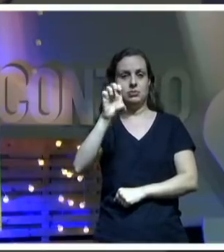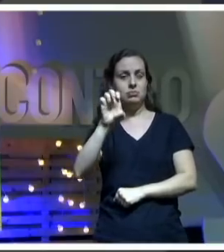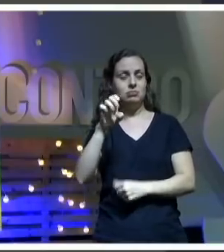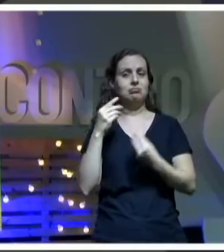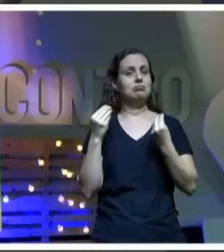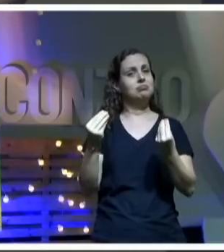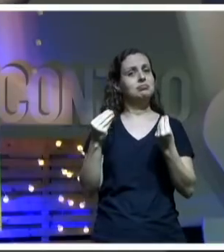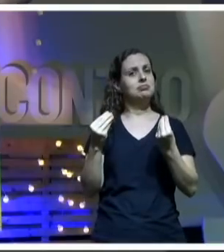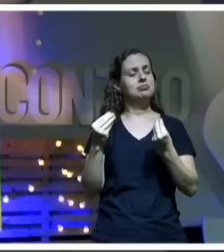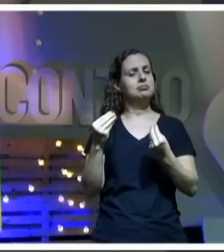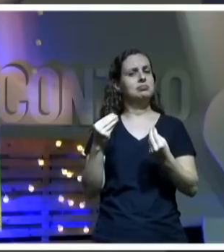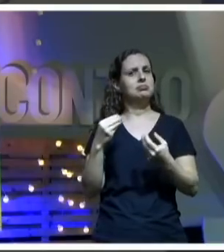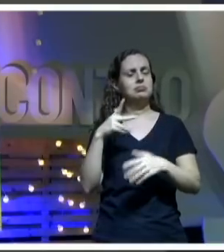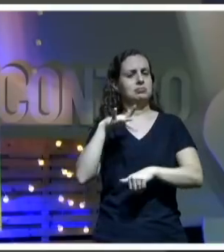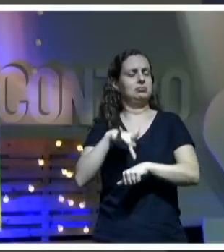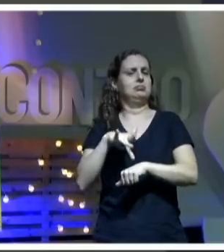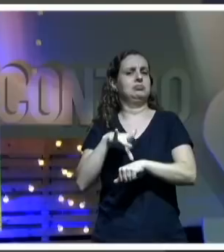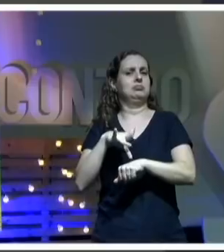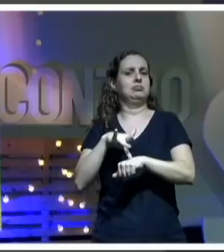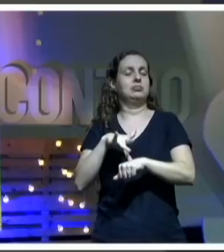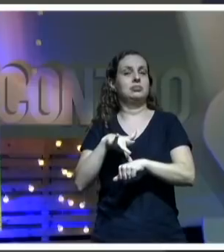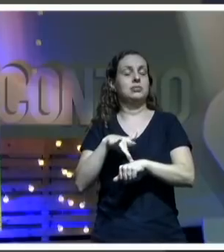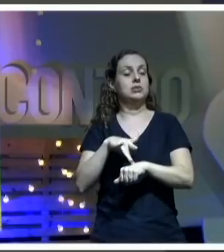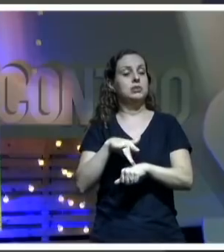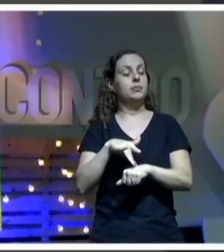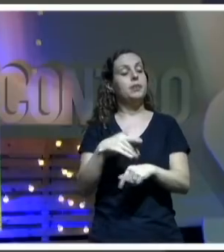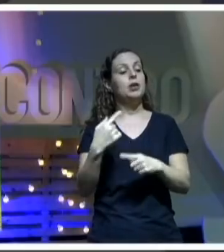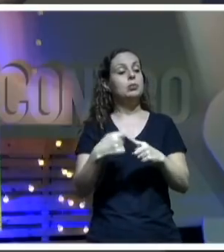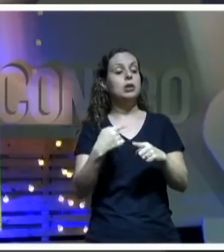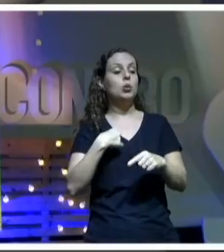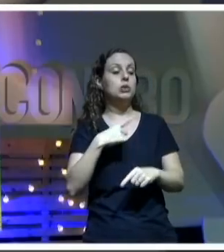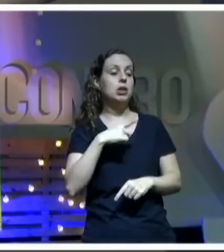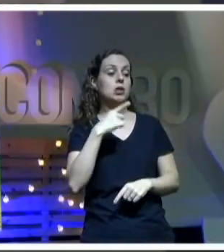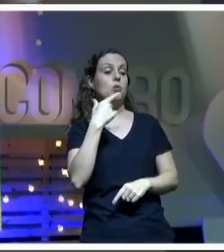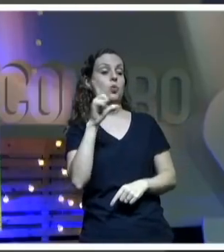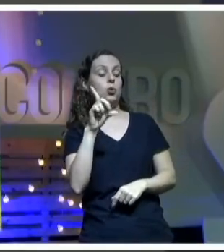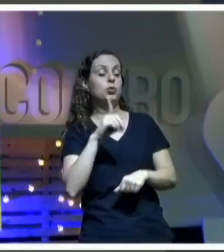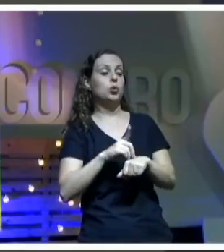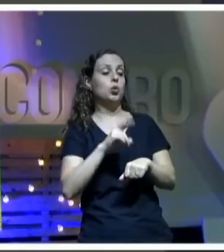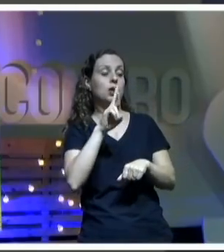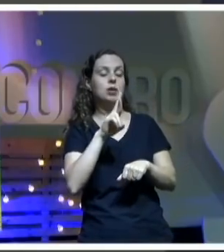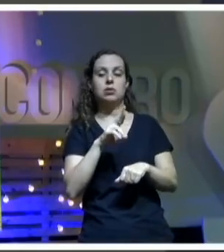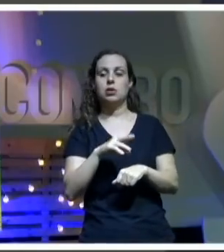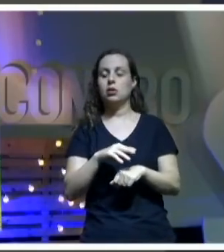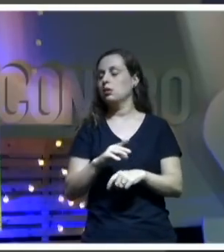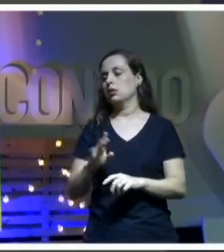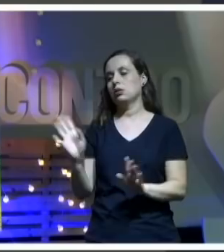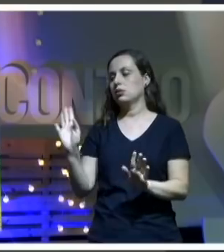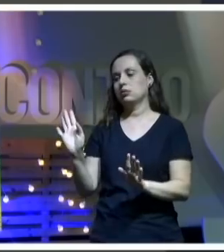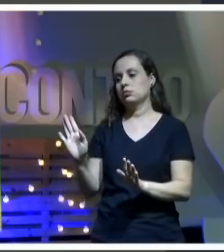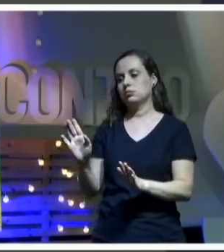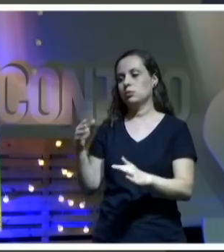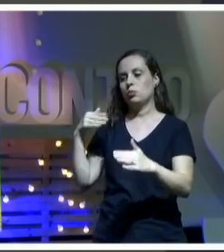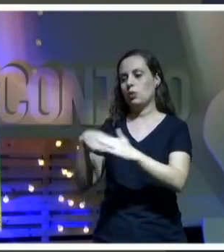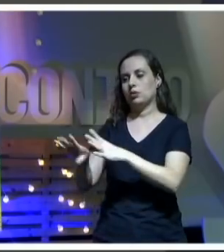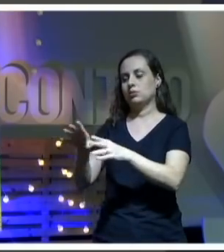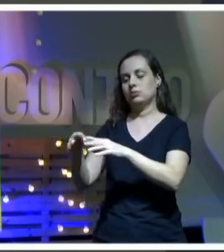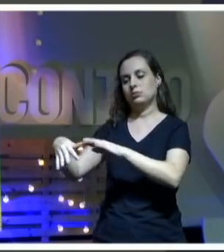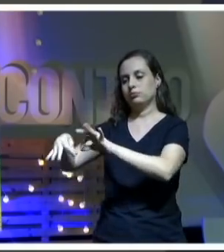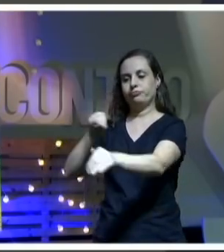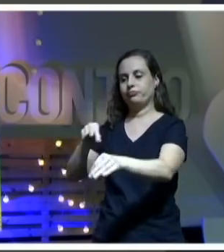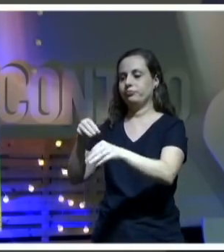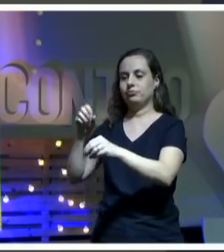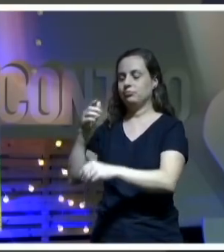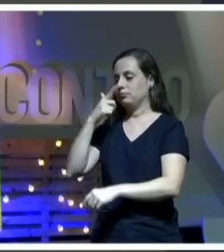ó aí o pastor falou o doutorado que eu tenho é outro eu estou tornando não presta pra nada nesta